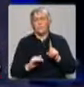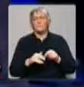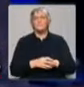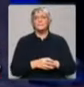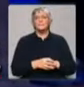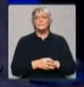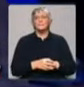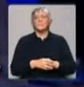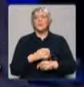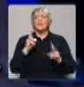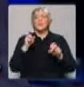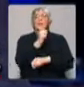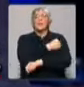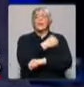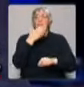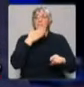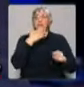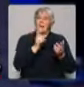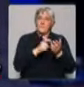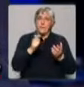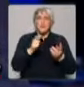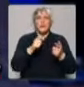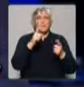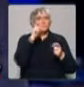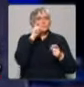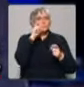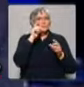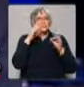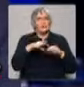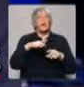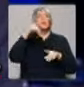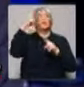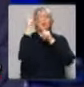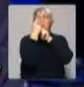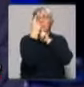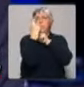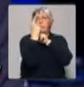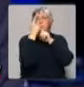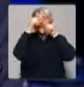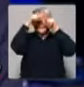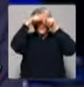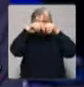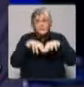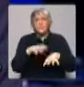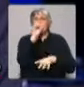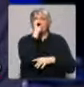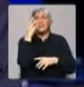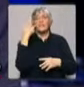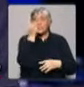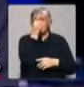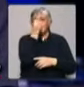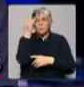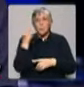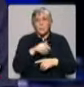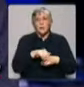a Casa Branca acordou hoje em Alerta máximo de segurança por causa da queda de um drone dentro do jardims segundo os serviços secretos